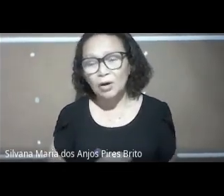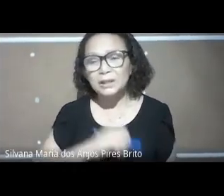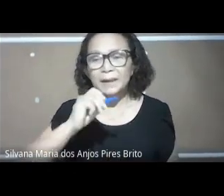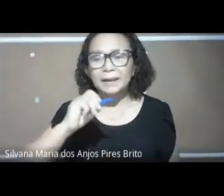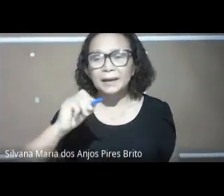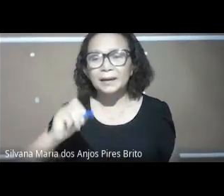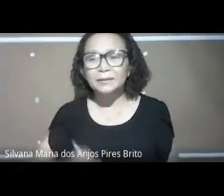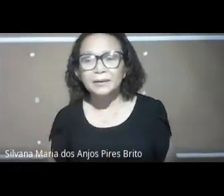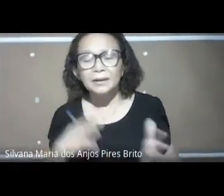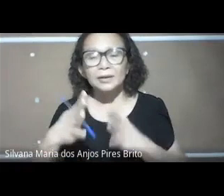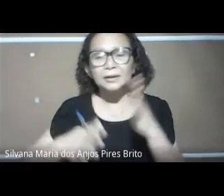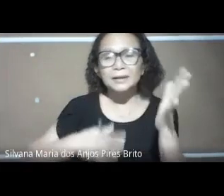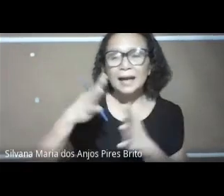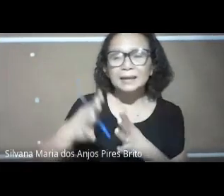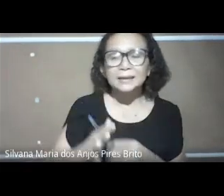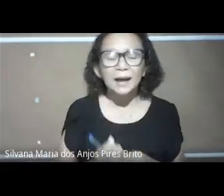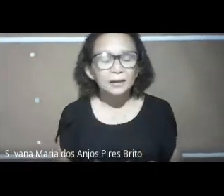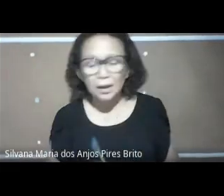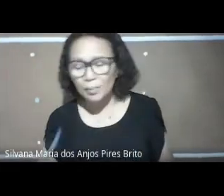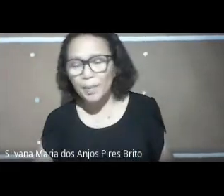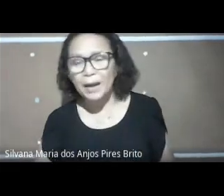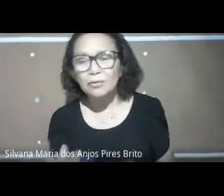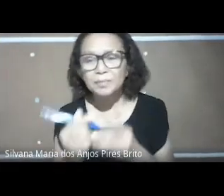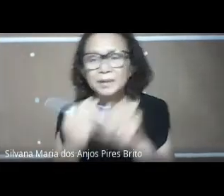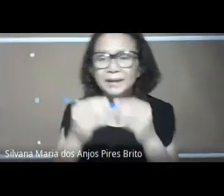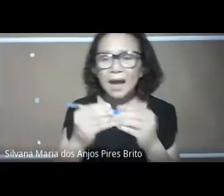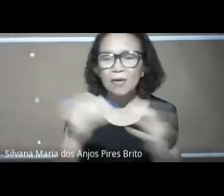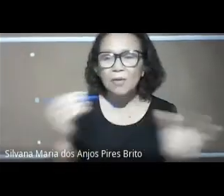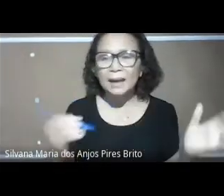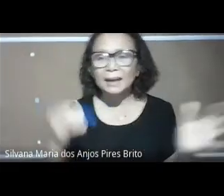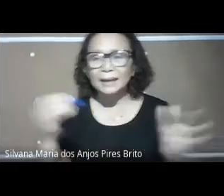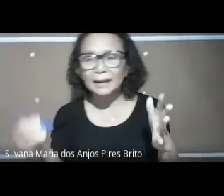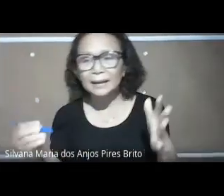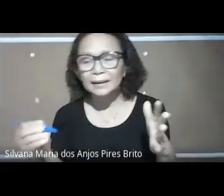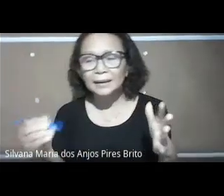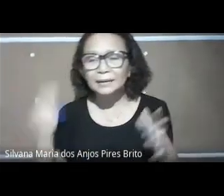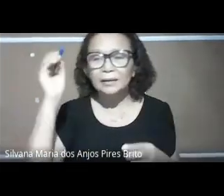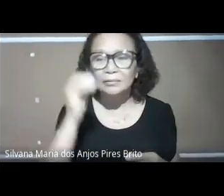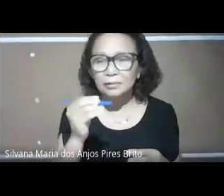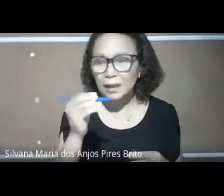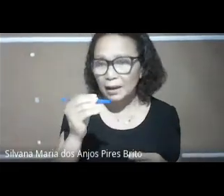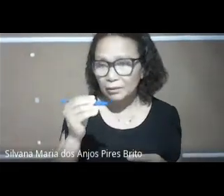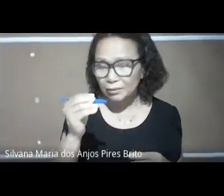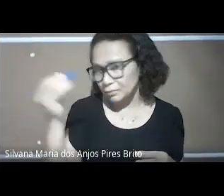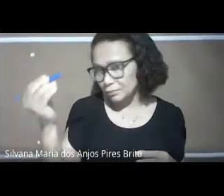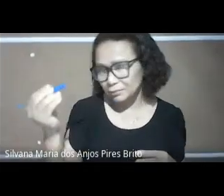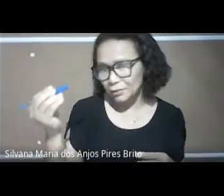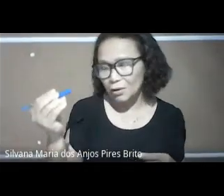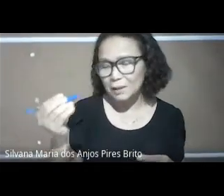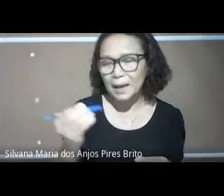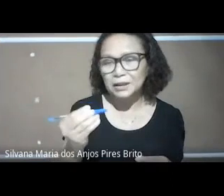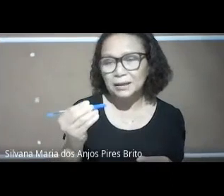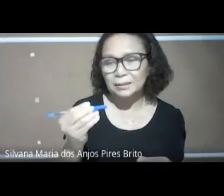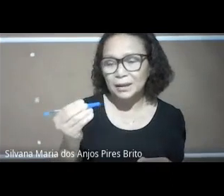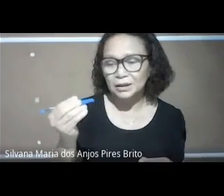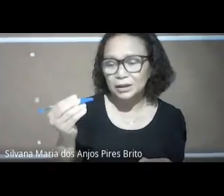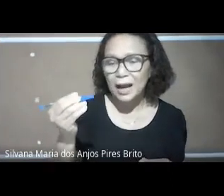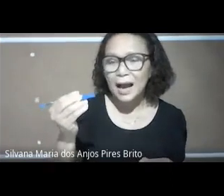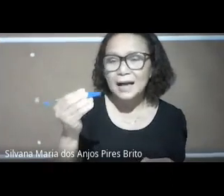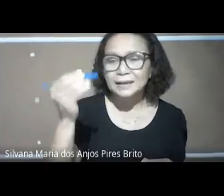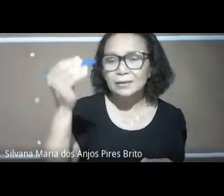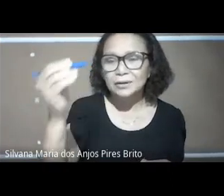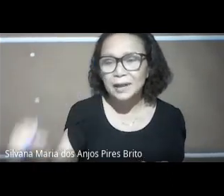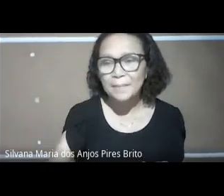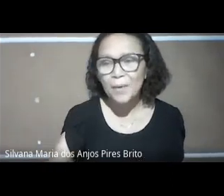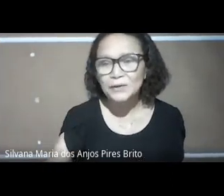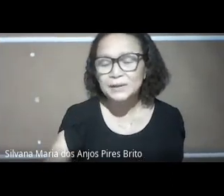eu estou explicando, estou sinalizando, aí eu pego um pincel ou uma caneta, não tenho logo imediatamente